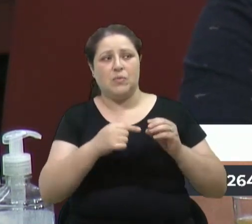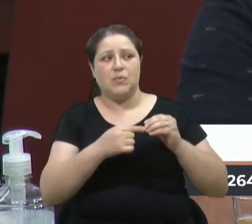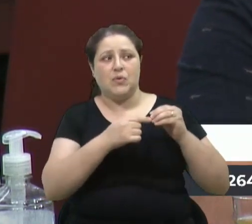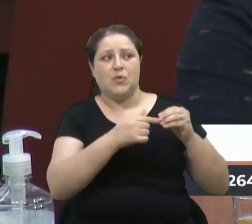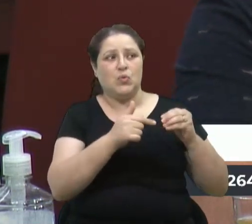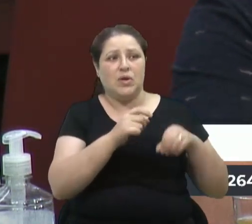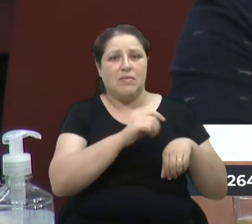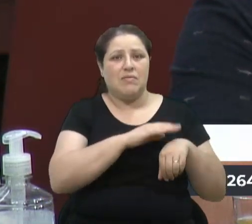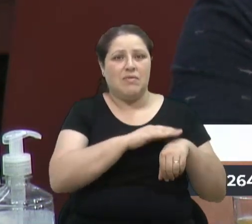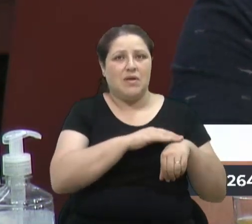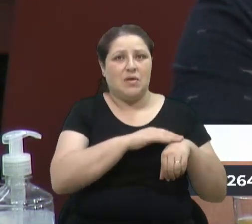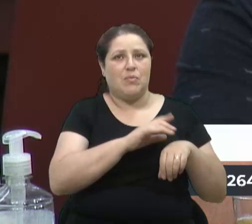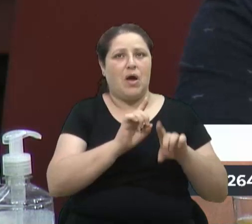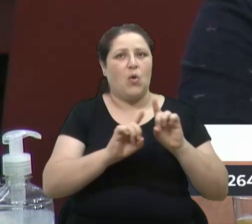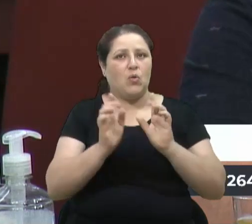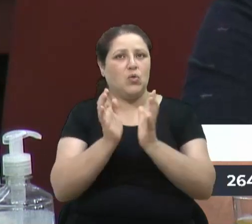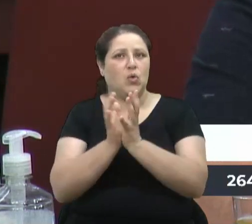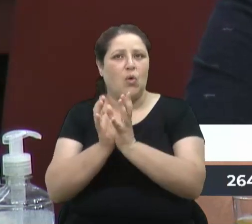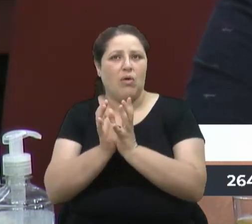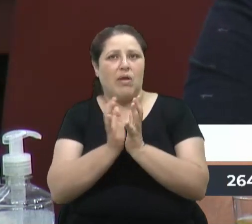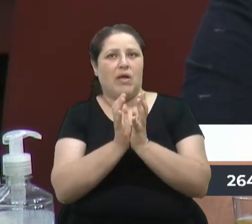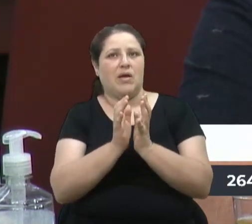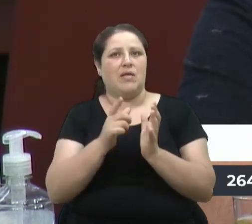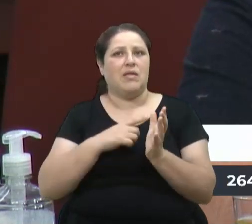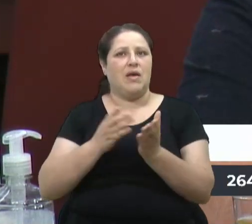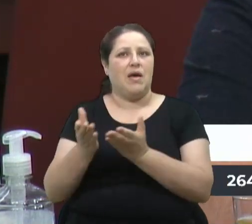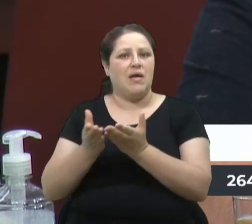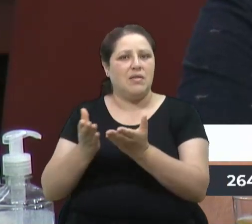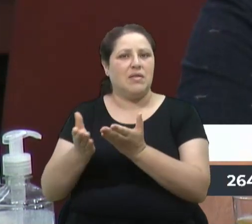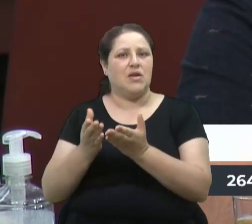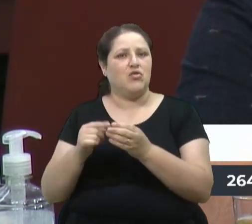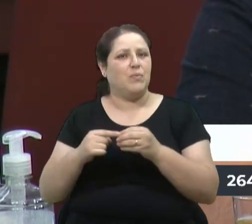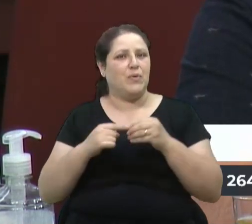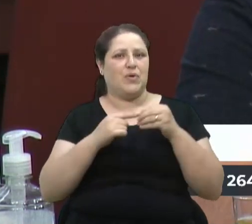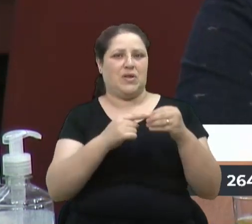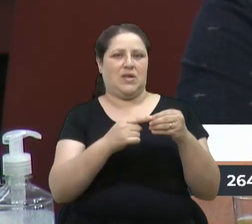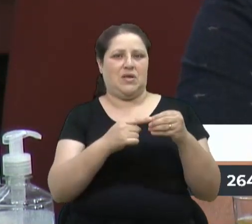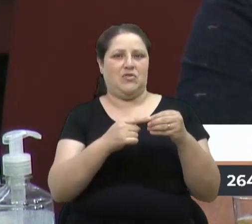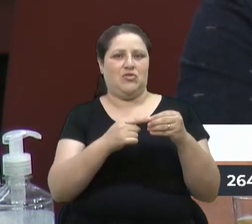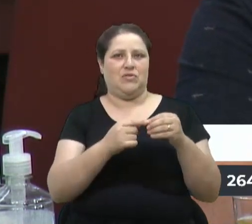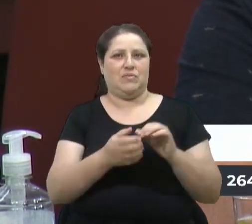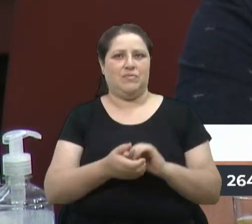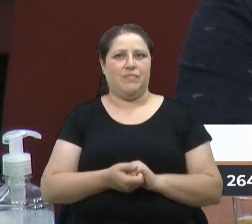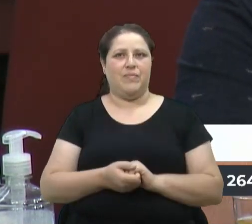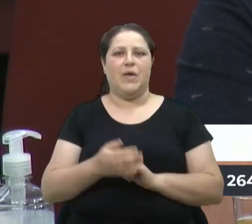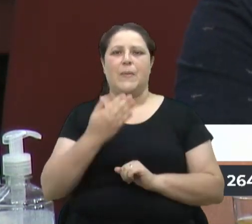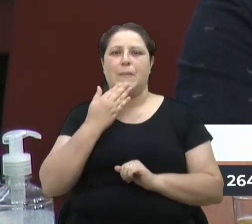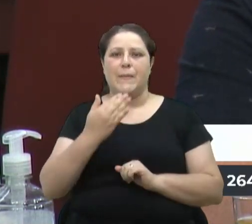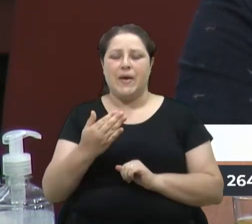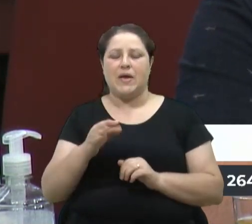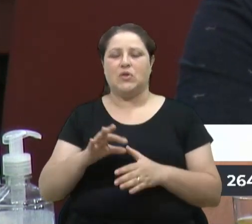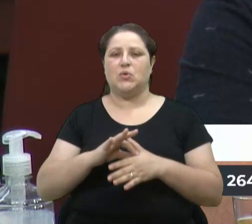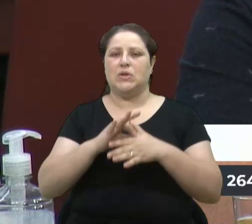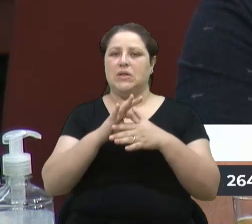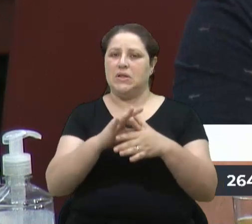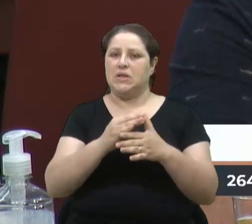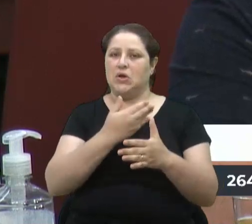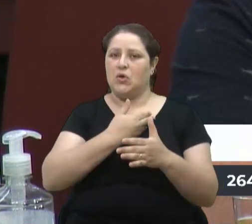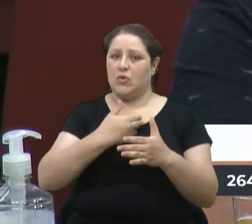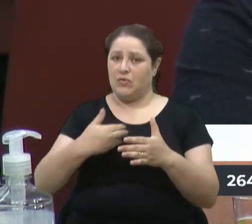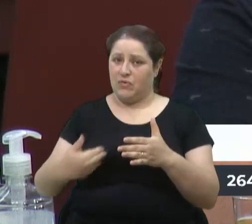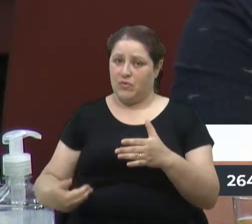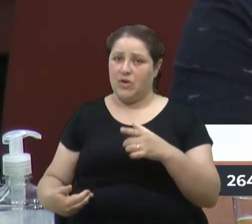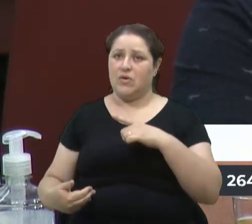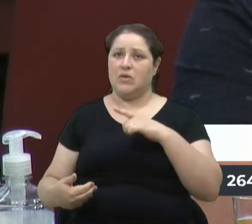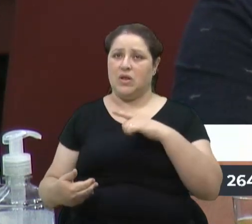assim, de alguns colegas, assim, a gente está atendendo as prioridades. Eu peço ao líder do governo, né, que tem pedidos, inclusive no